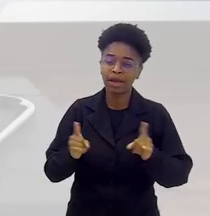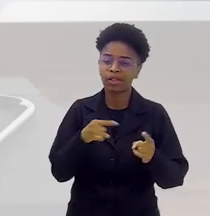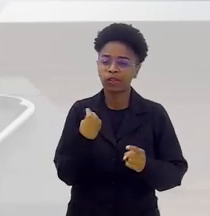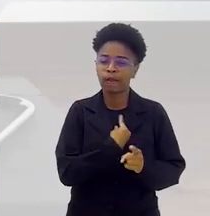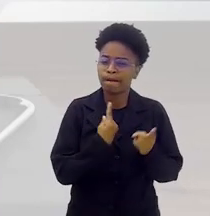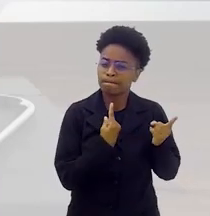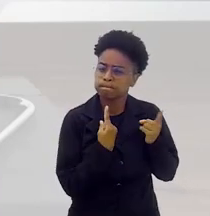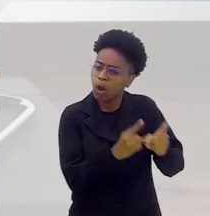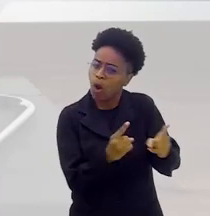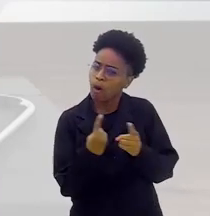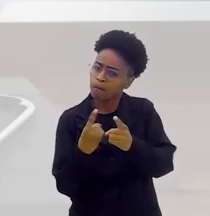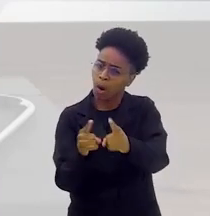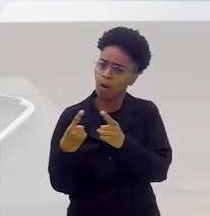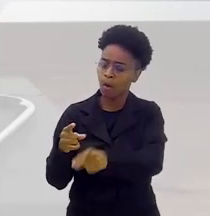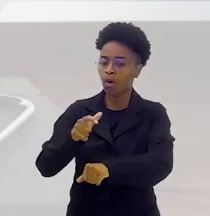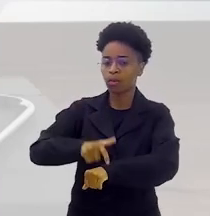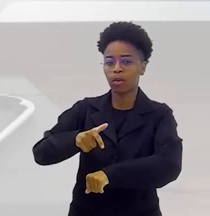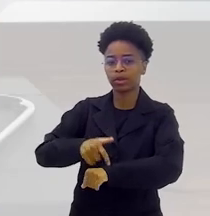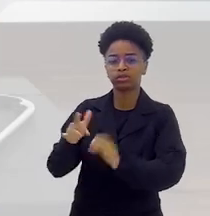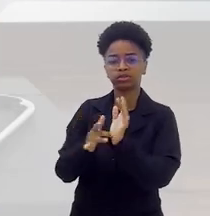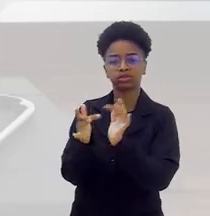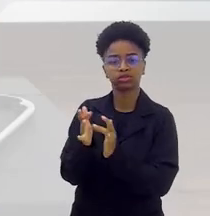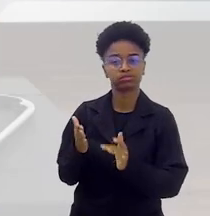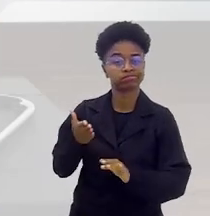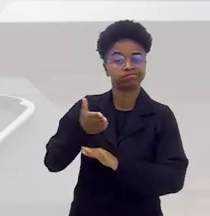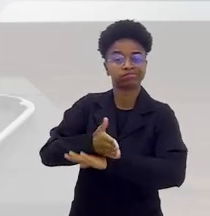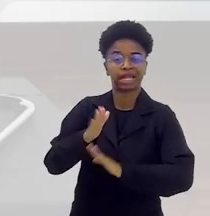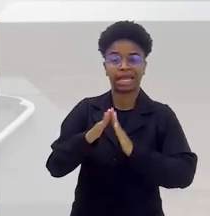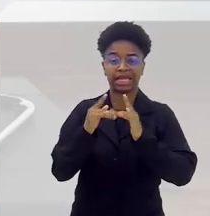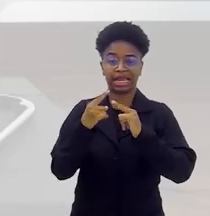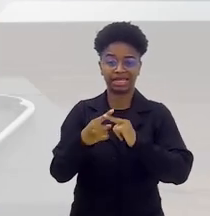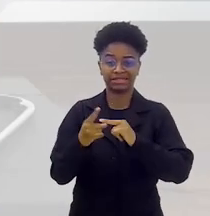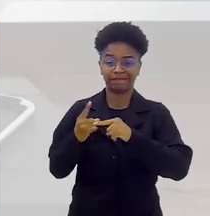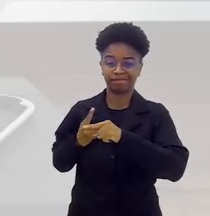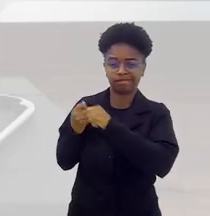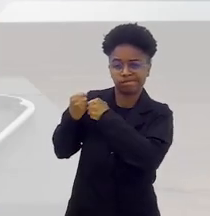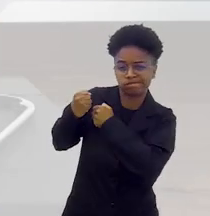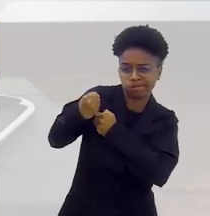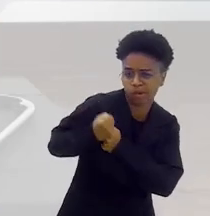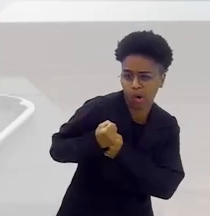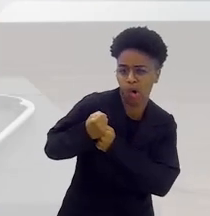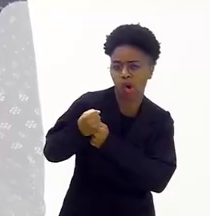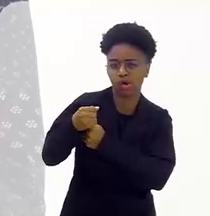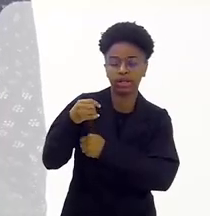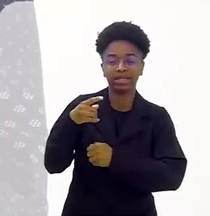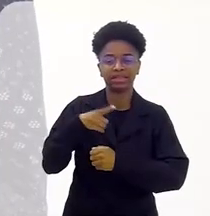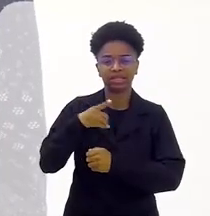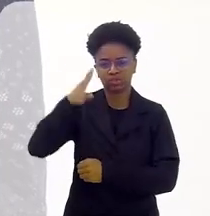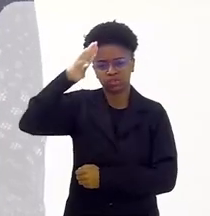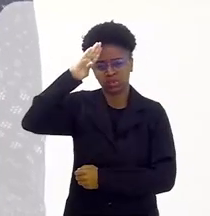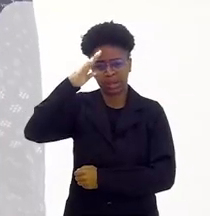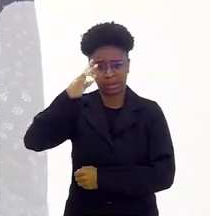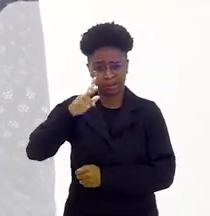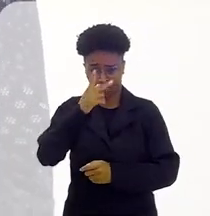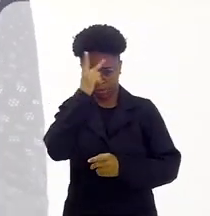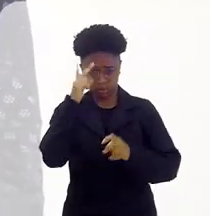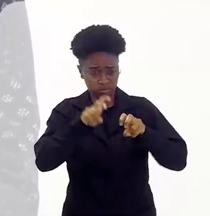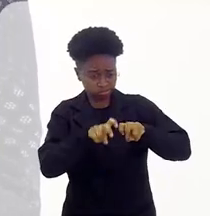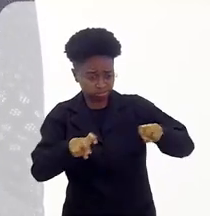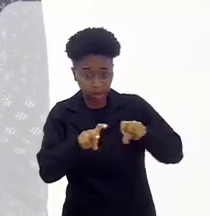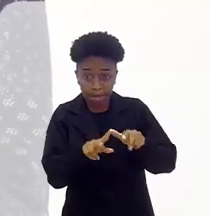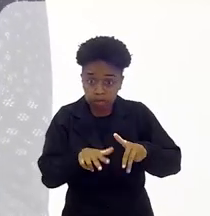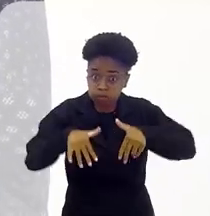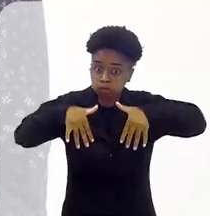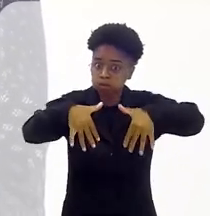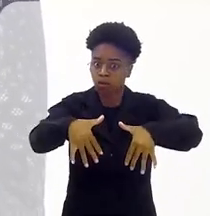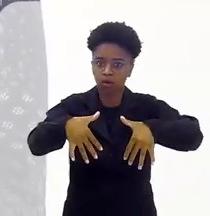dá um ataque geral na hora que o Jesus entra dentro da igreja carregando a cruz com aquele bando de soldados. A plateia levanta, o